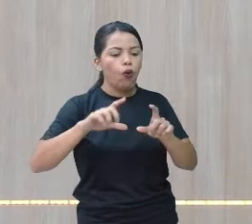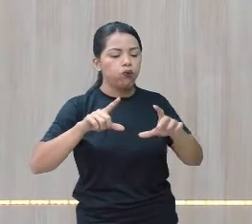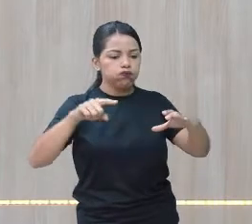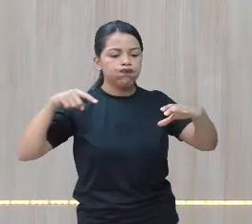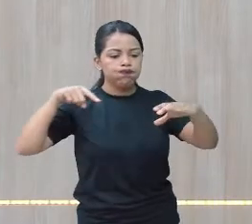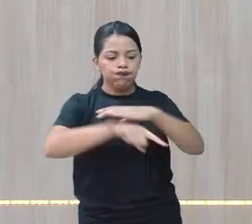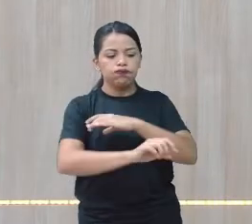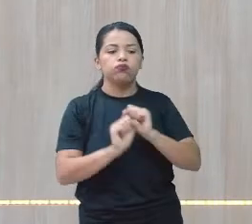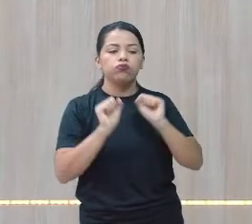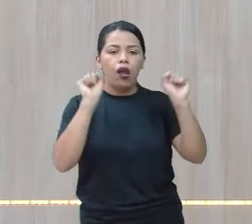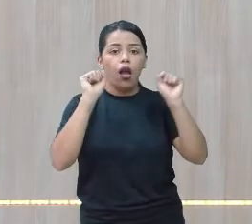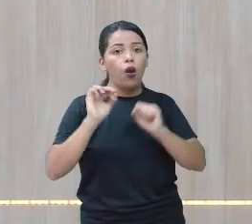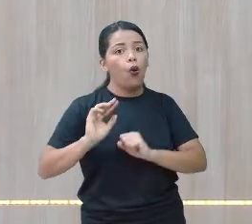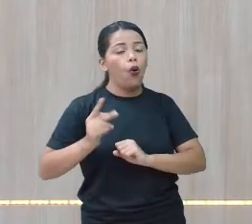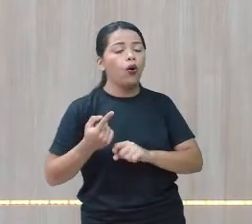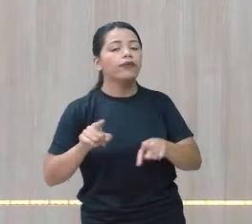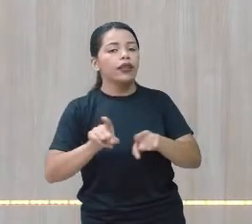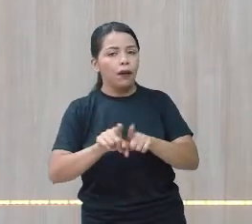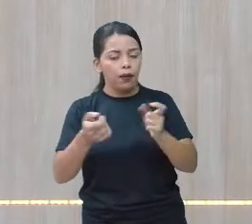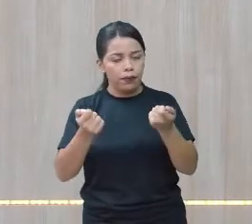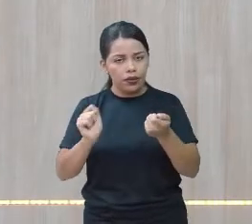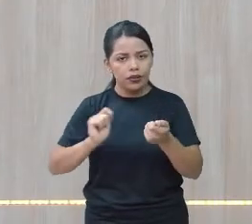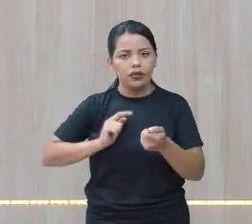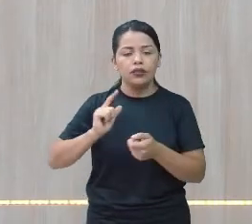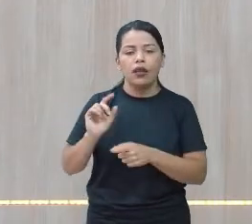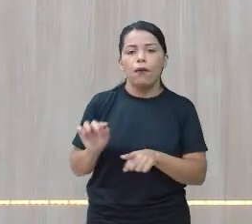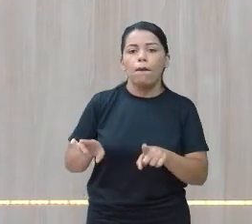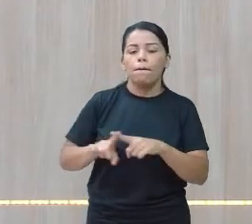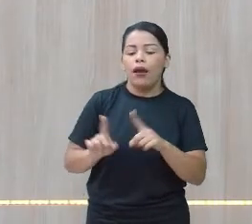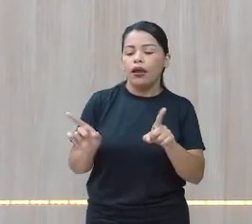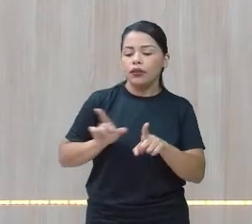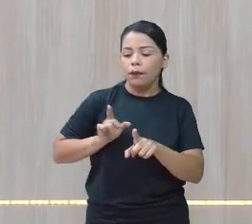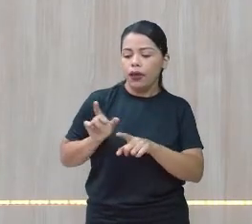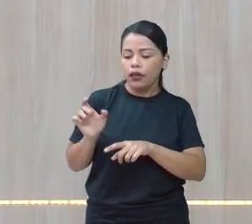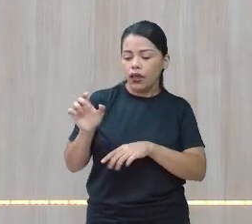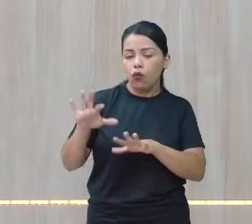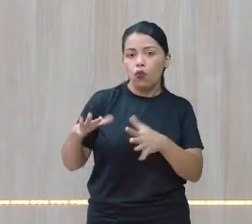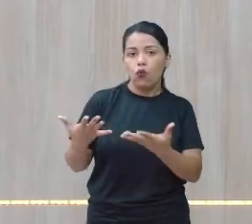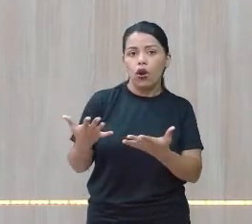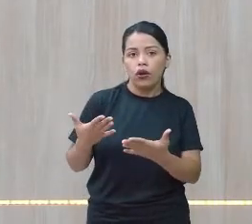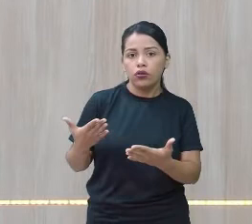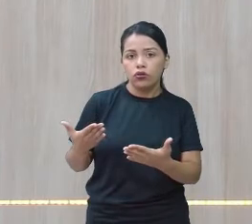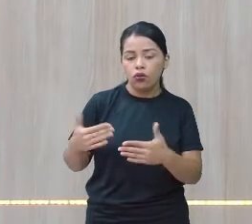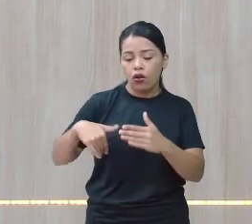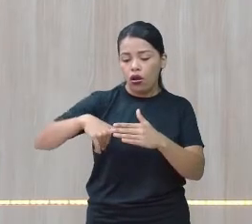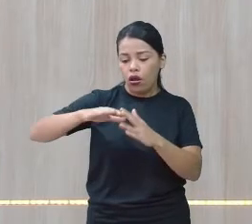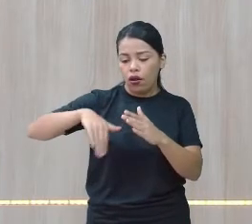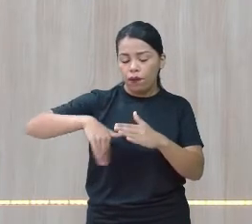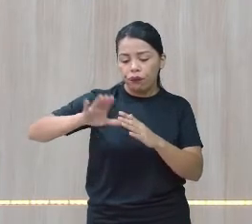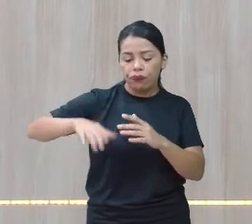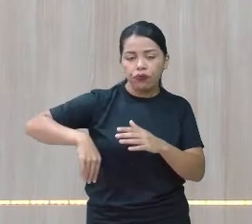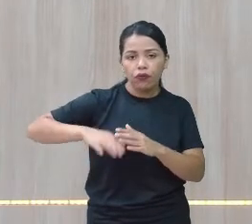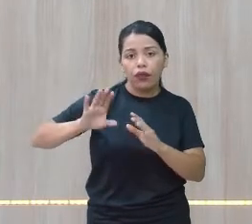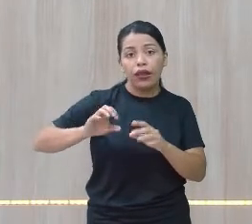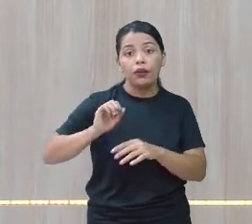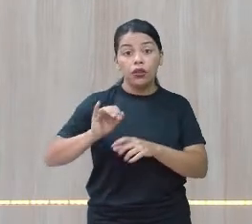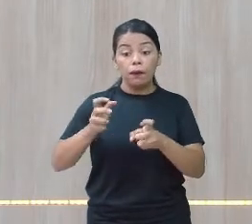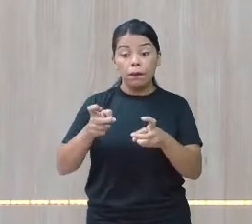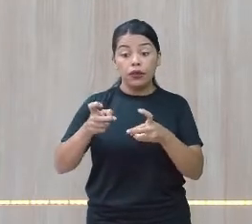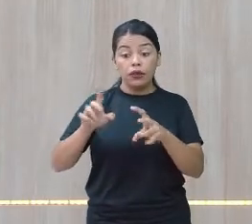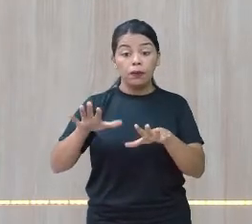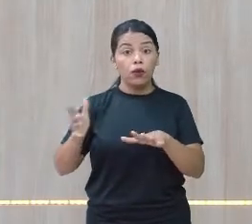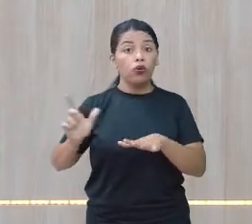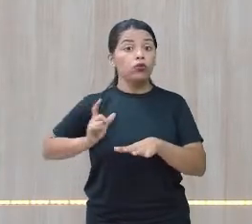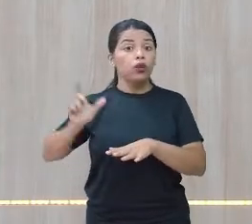cesta, esse reflexo é importante, mas o reflexo de receber a bola, o reflexo de perceber um amigo que está próximo, e o reflexo também